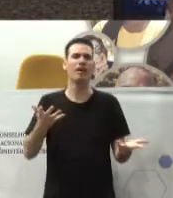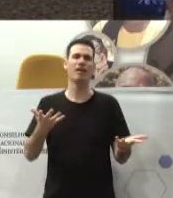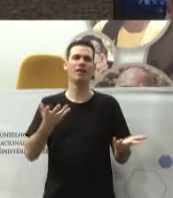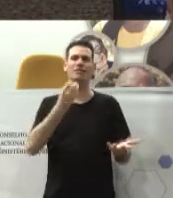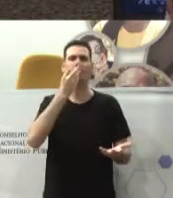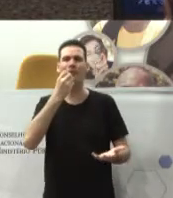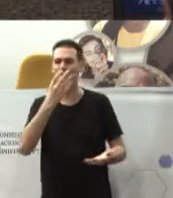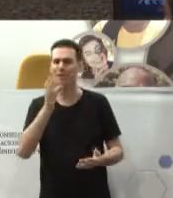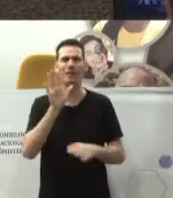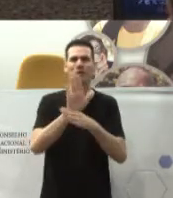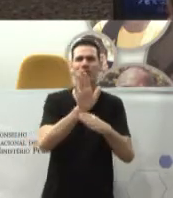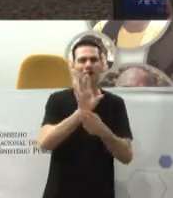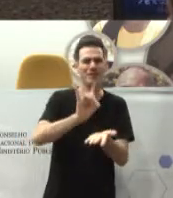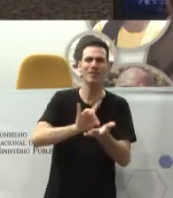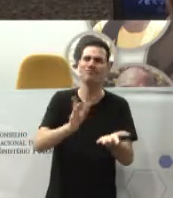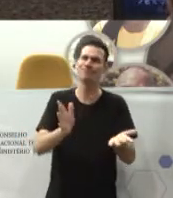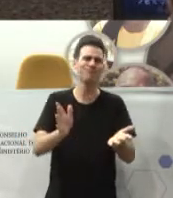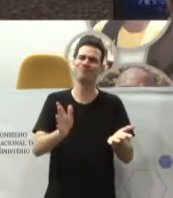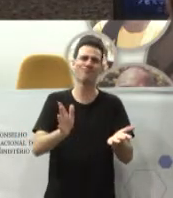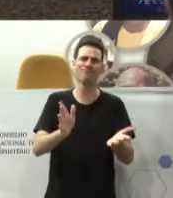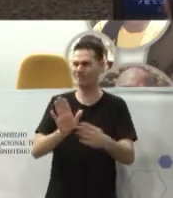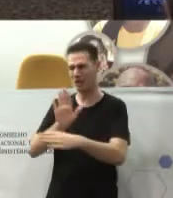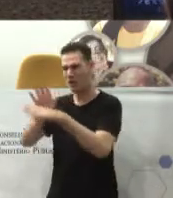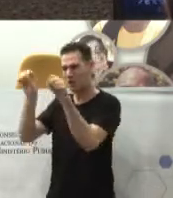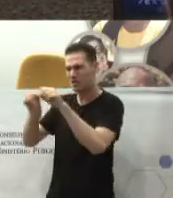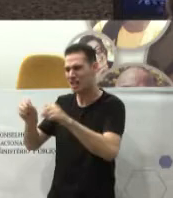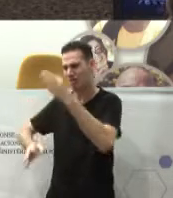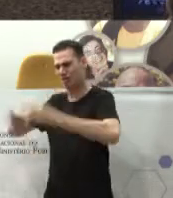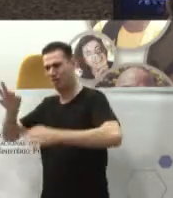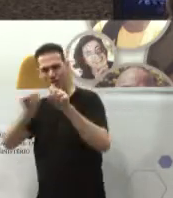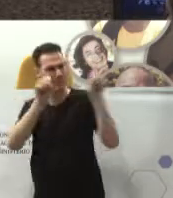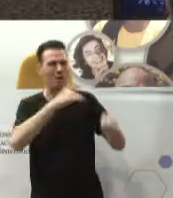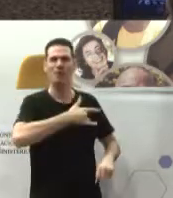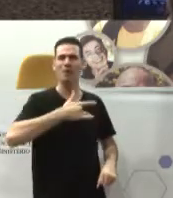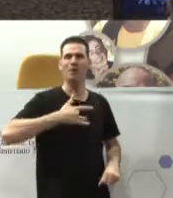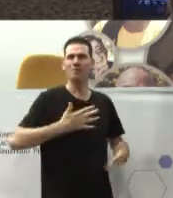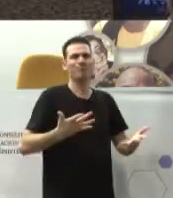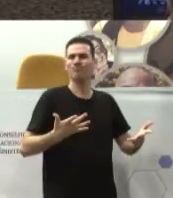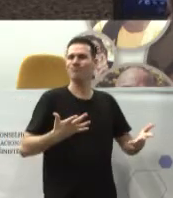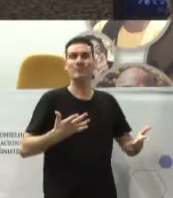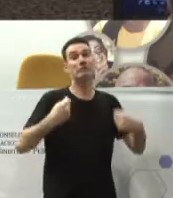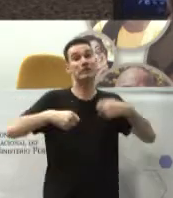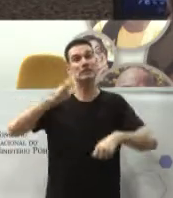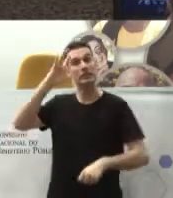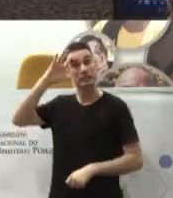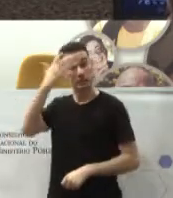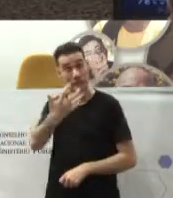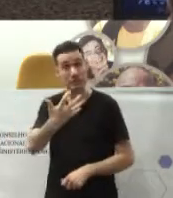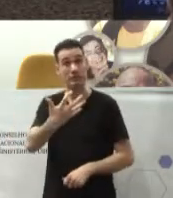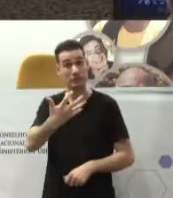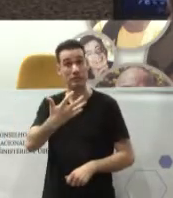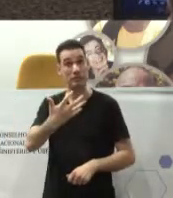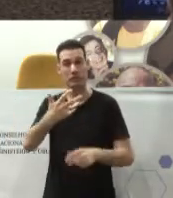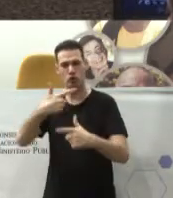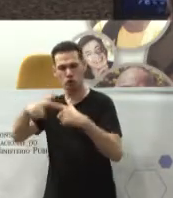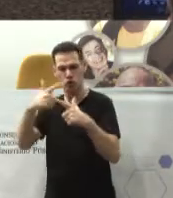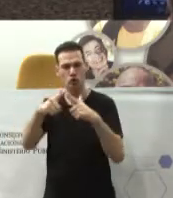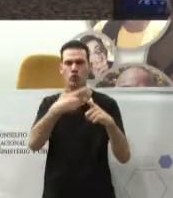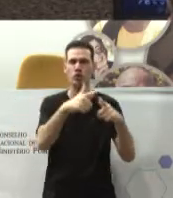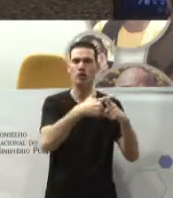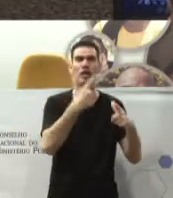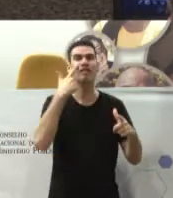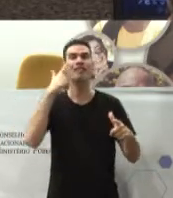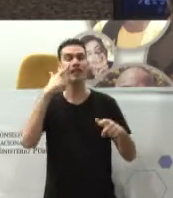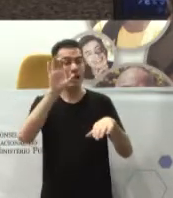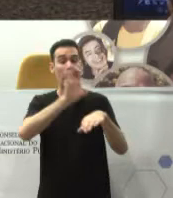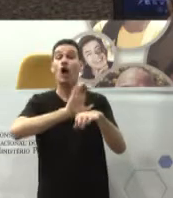para o Poder Judiciário, não se presta para o sistema de justiça. Nós precisamos resolver as questões de forma